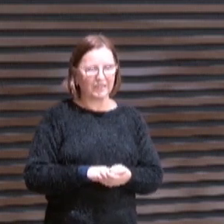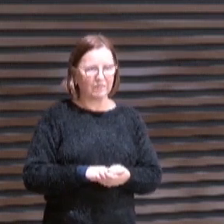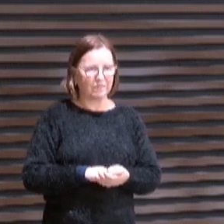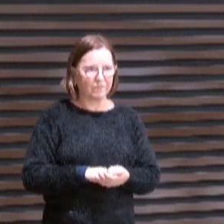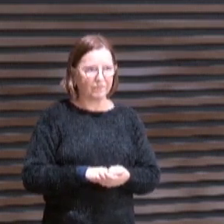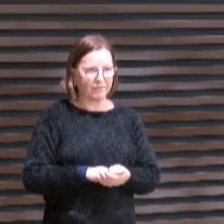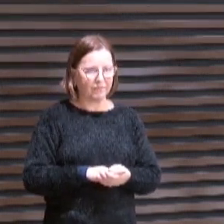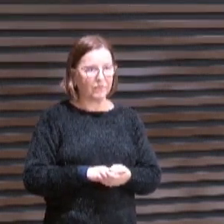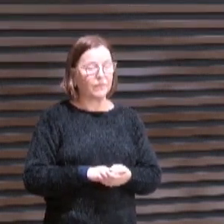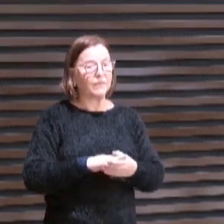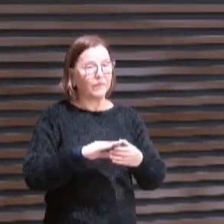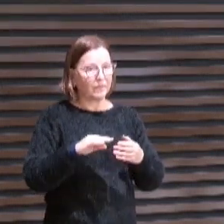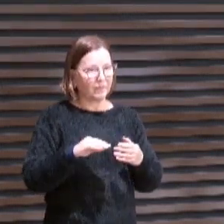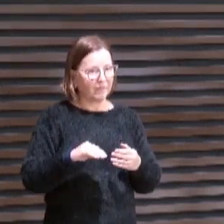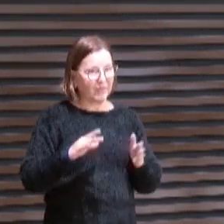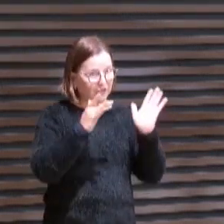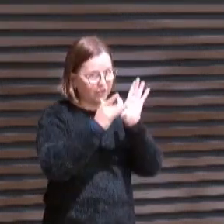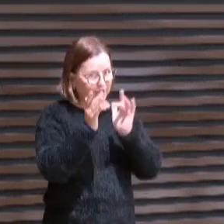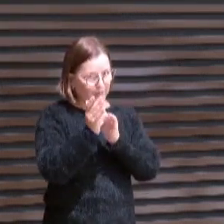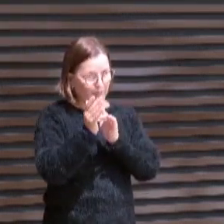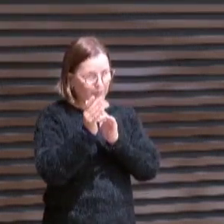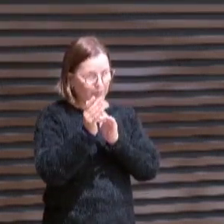Você disse Jesus e 2 ladrões.